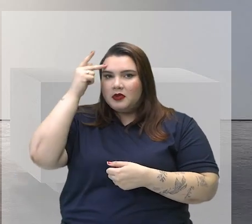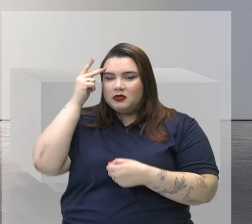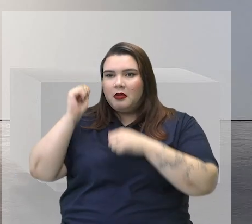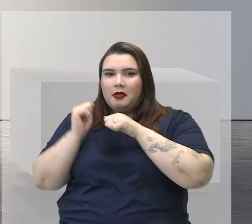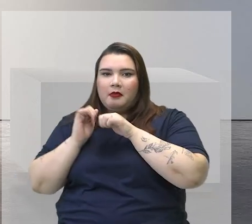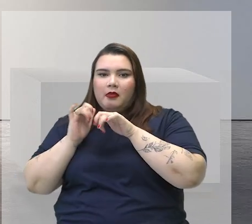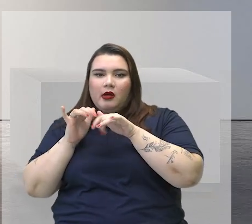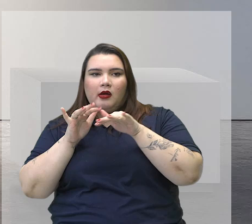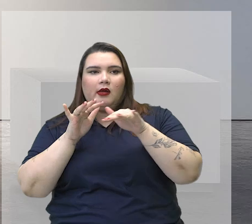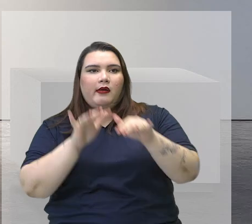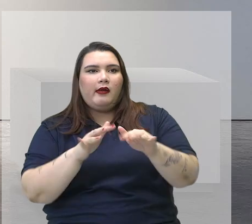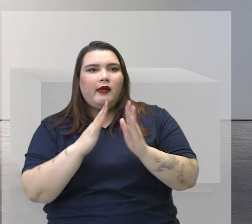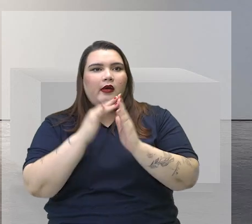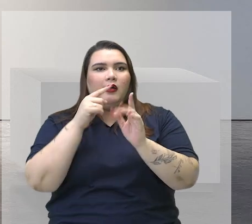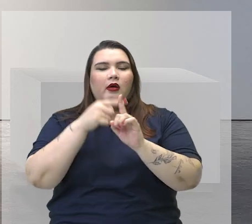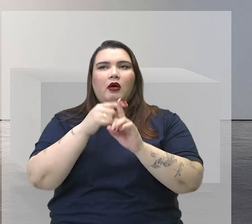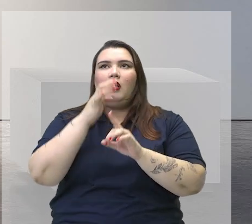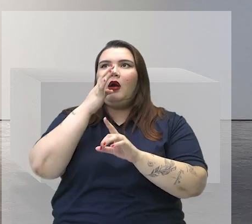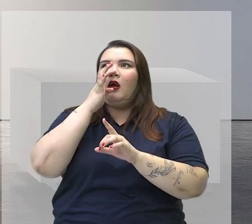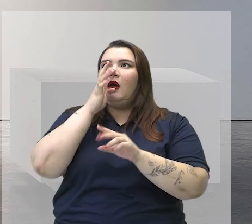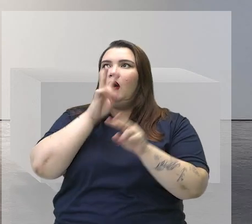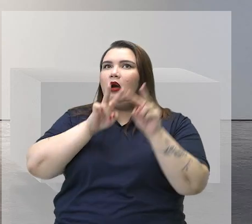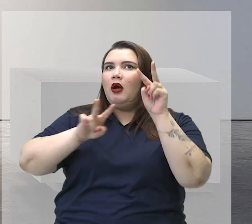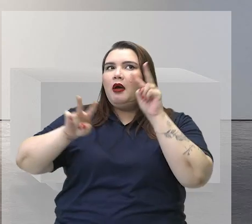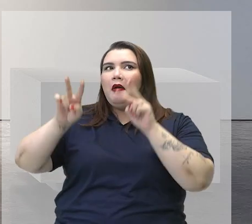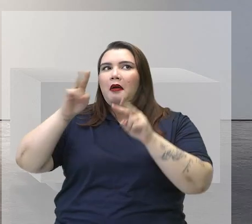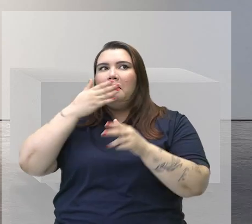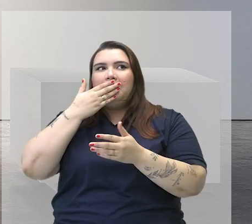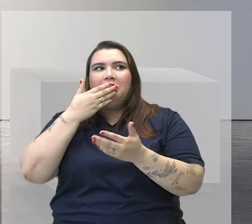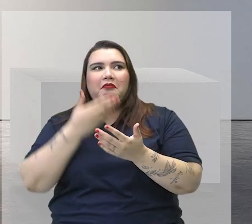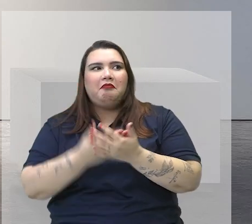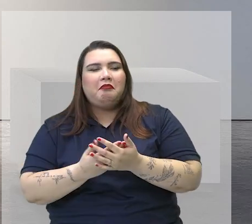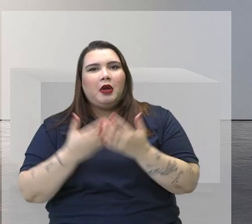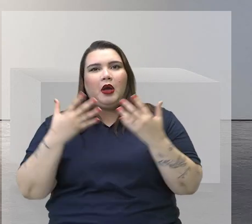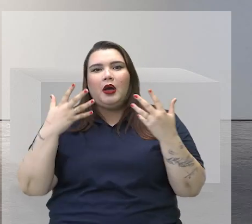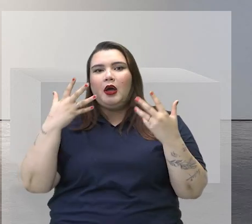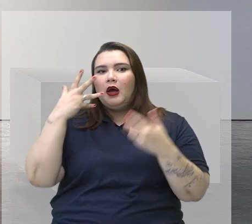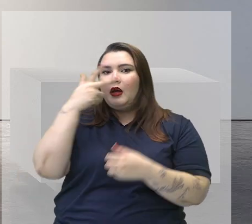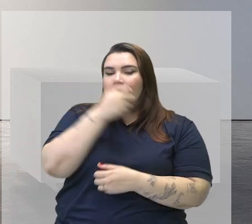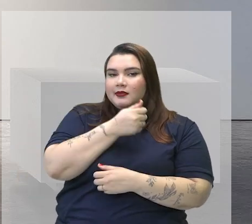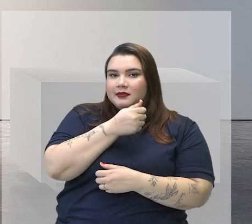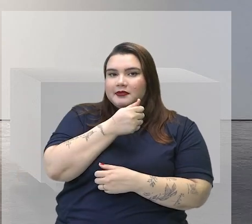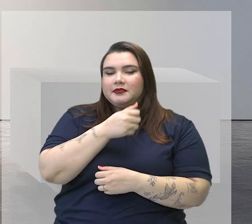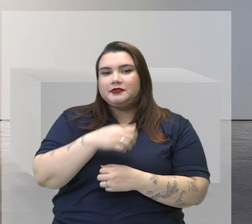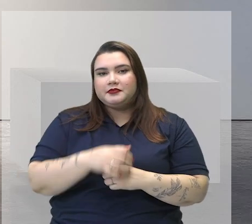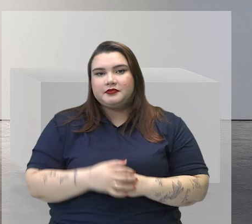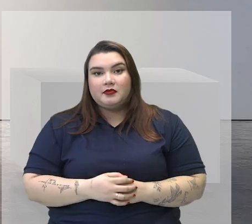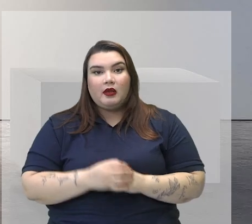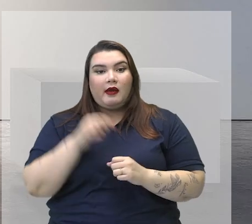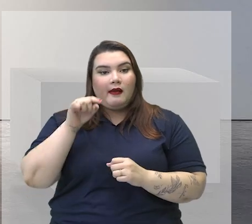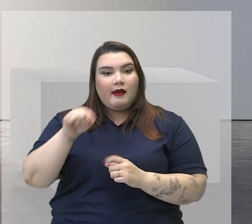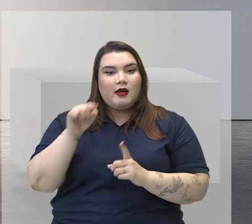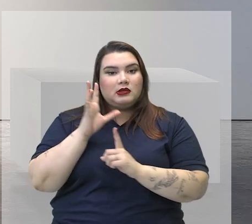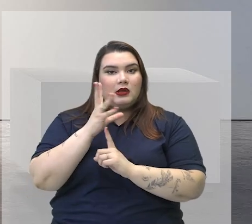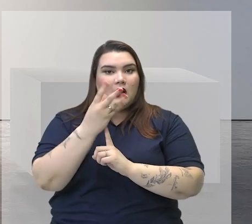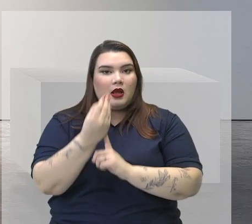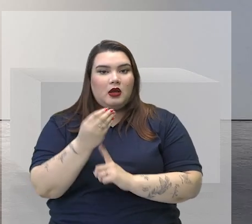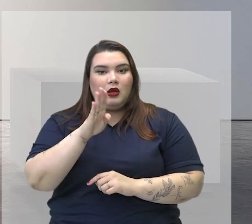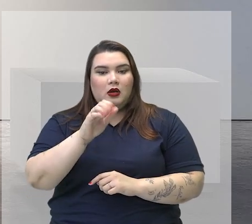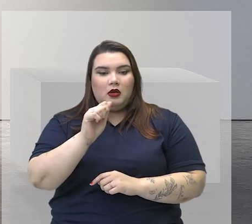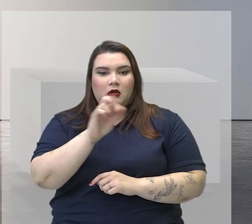ficassem ali exaltado com tanta beleza. Então, a arte barroca, ela é um estilo que mistura